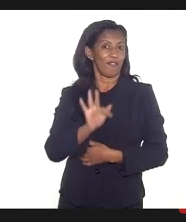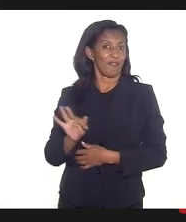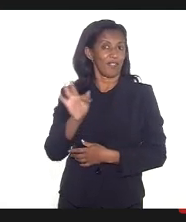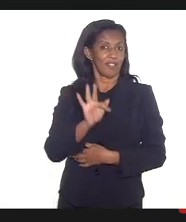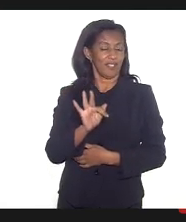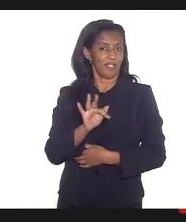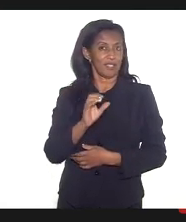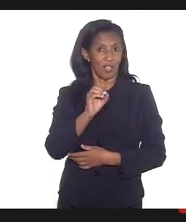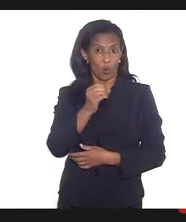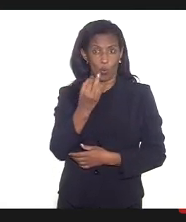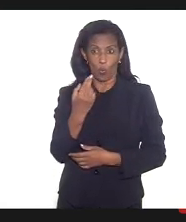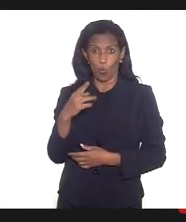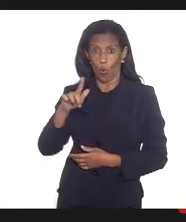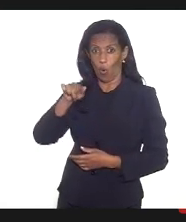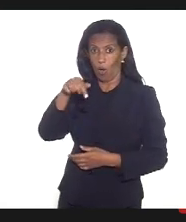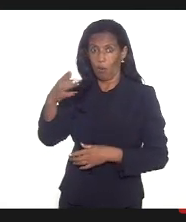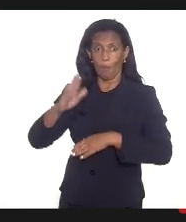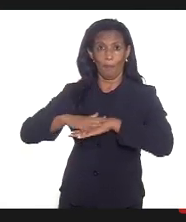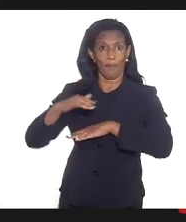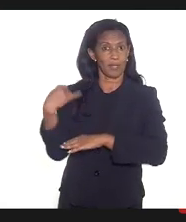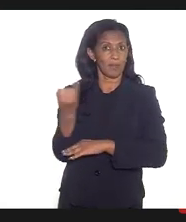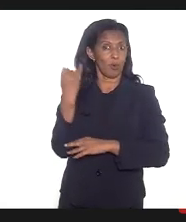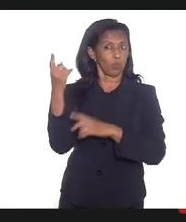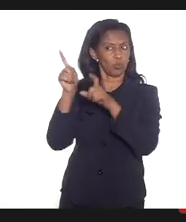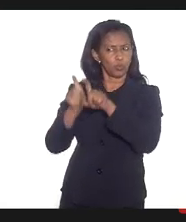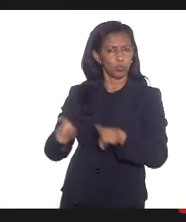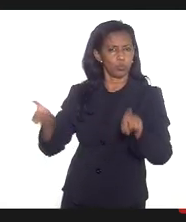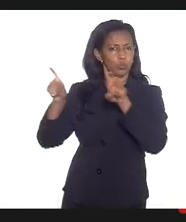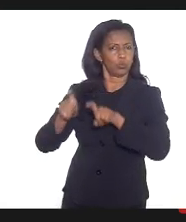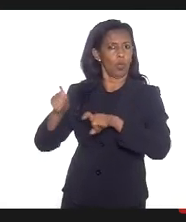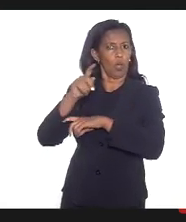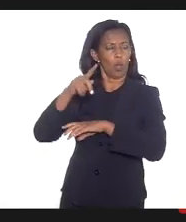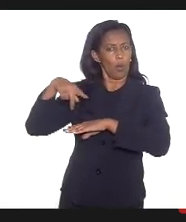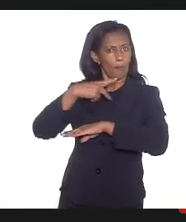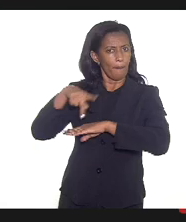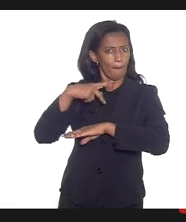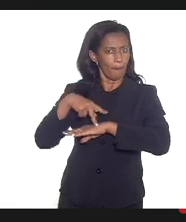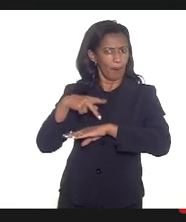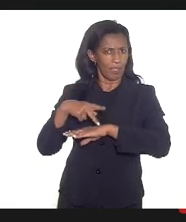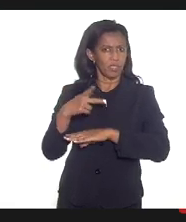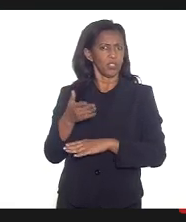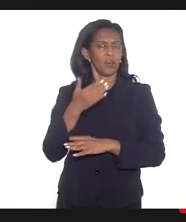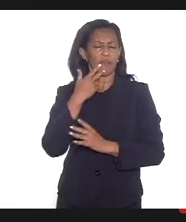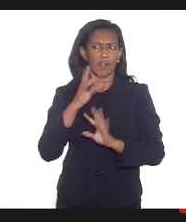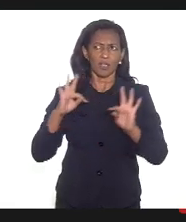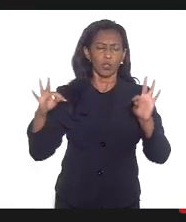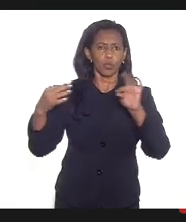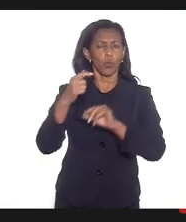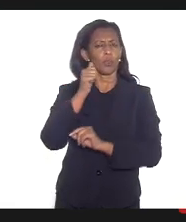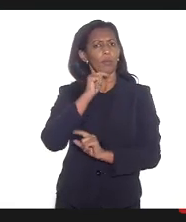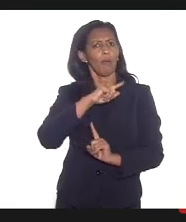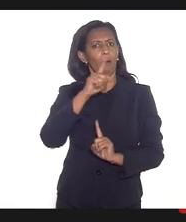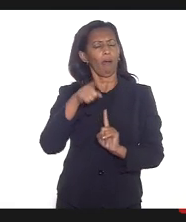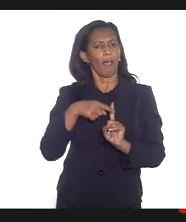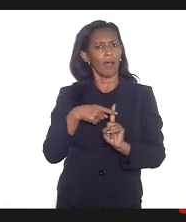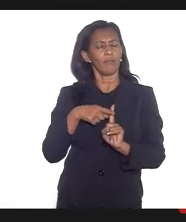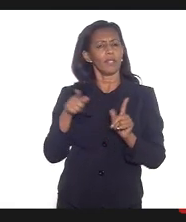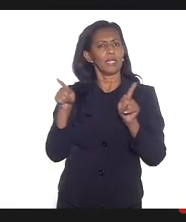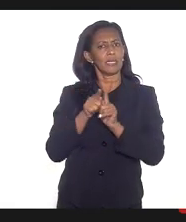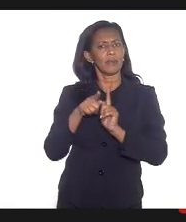o órgão mais importante dos obstetras e ginecologistas do país faz uma recomendação para que todas as gestantes e